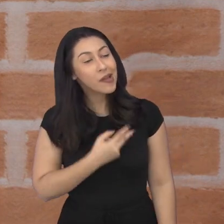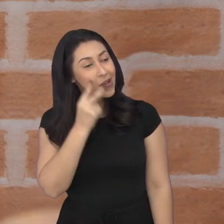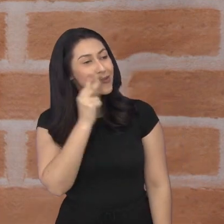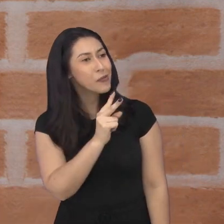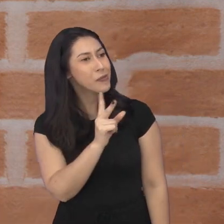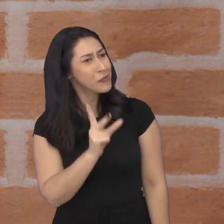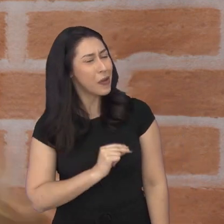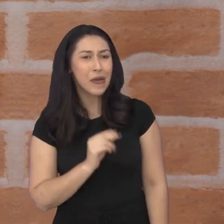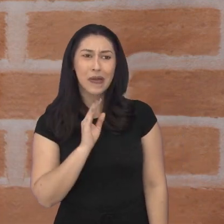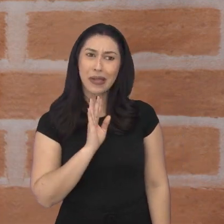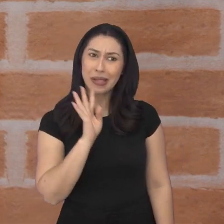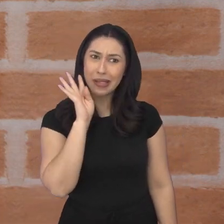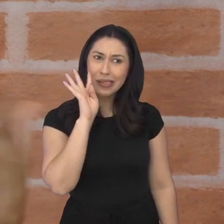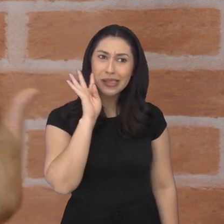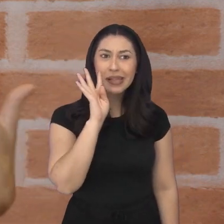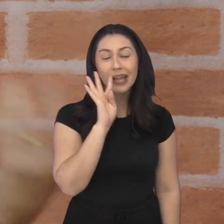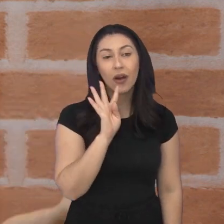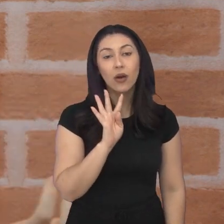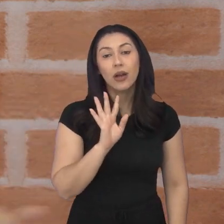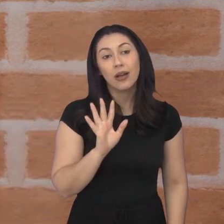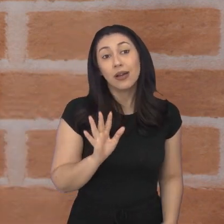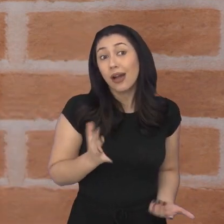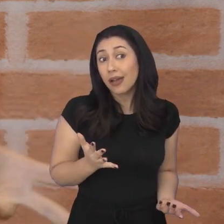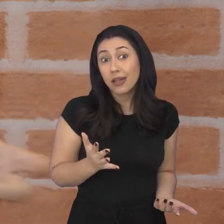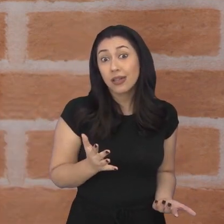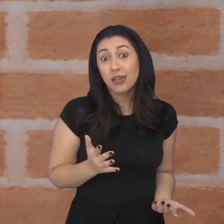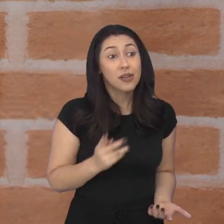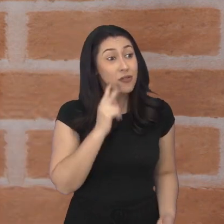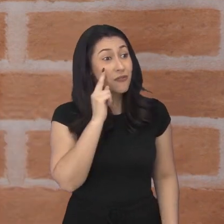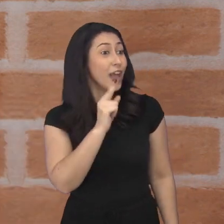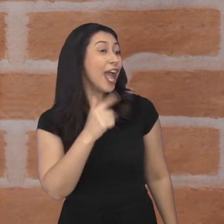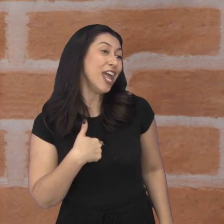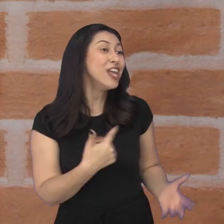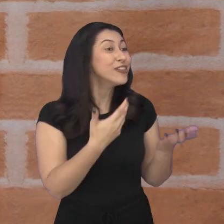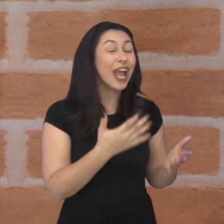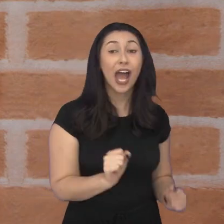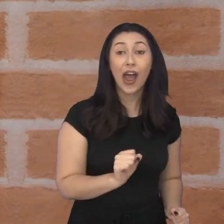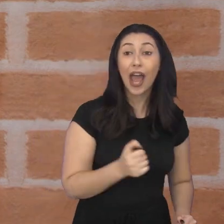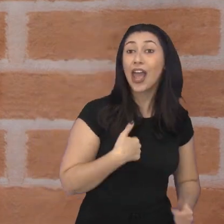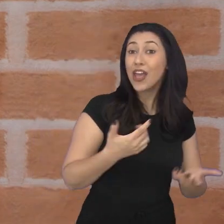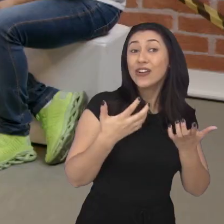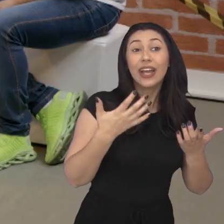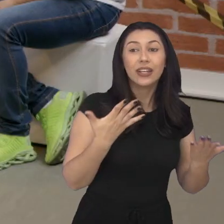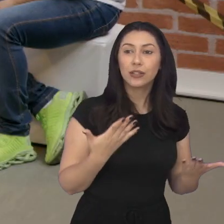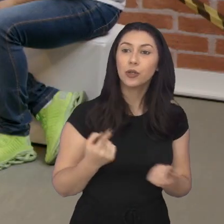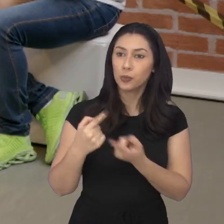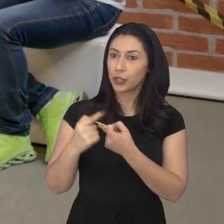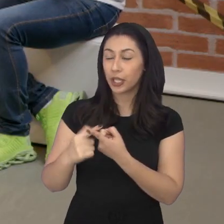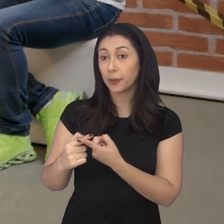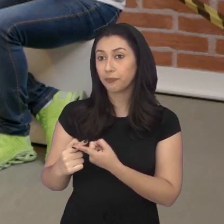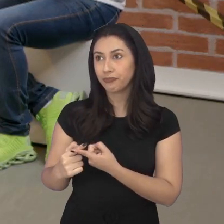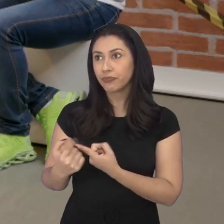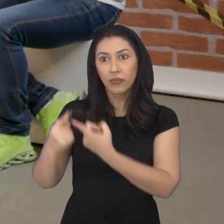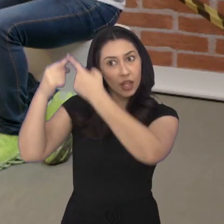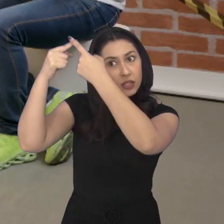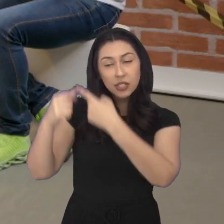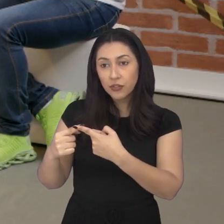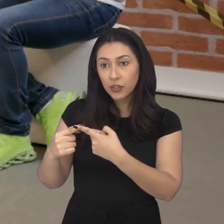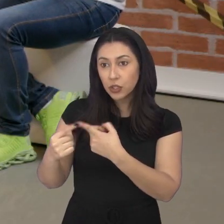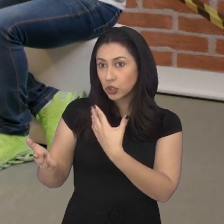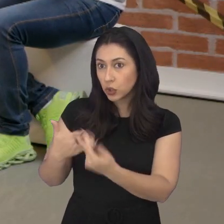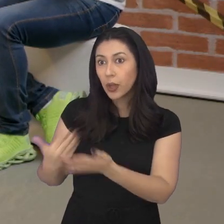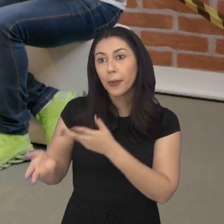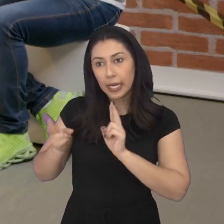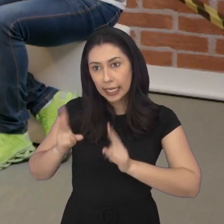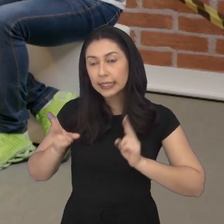né? A maioria não nadava costas, mas o pessoal achava legal. Eu também quero. Eu também quero. Porque para competir, na verdade, independente de qual seu